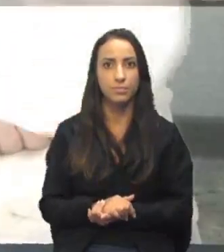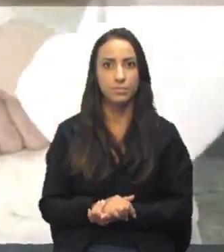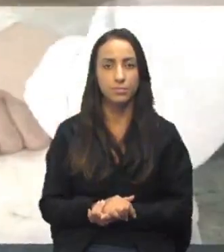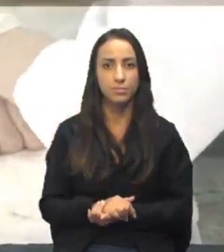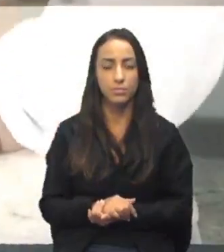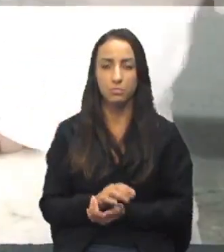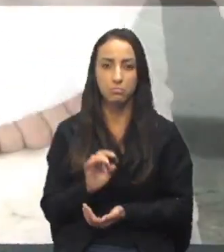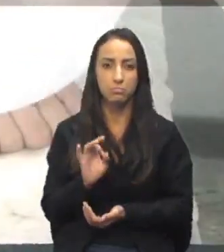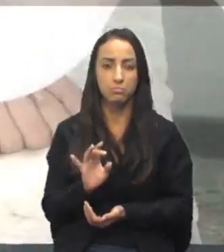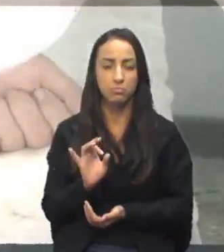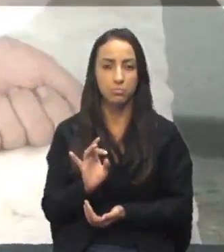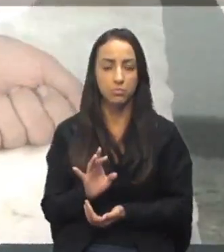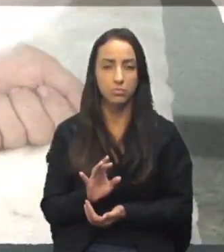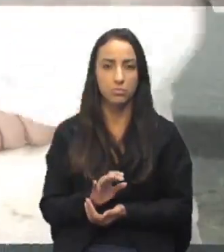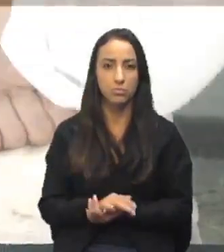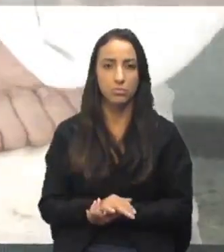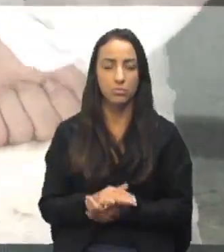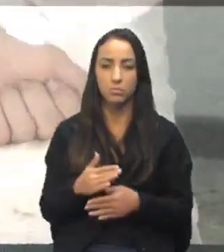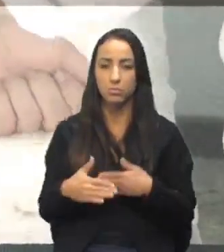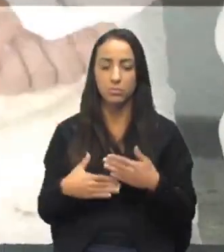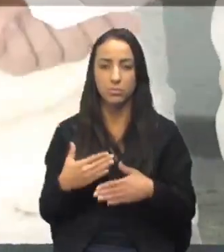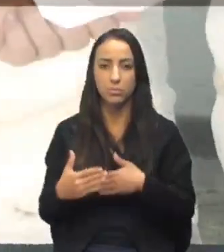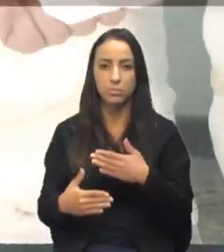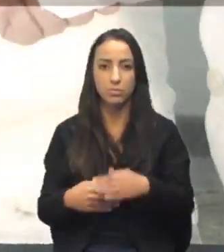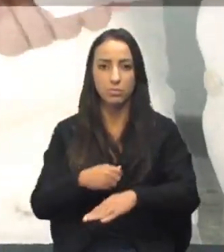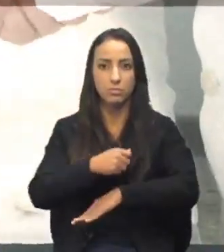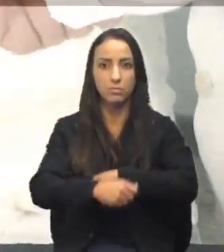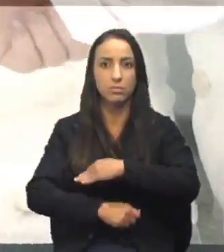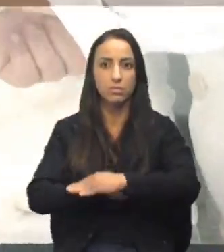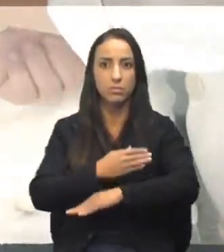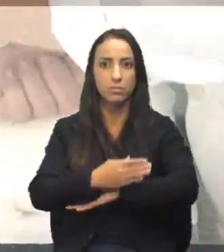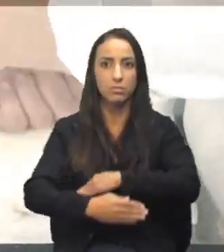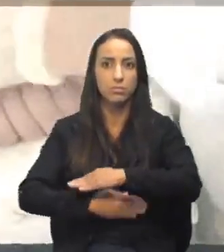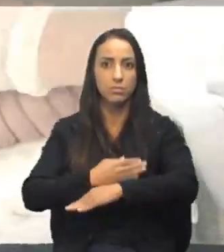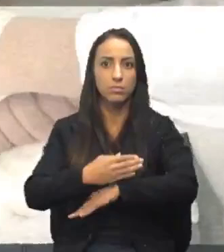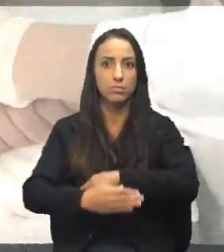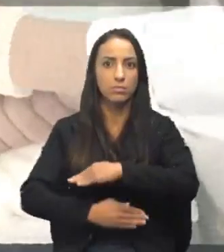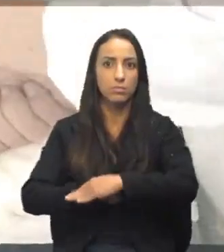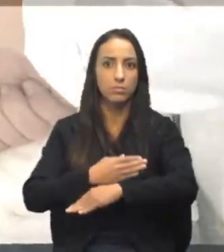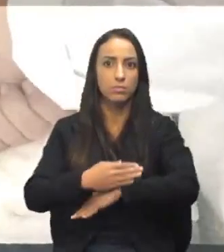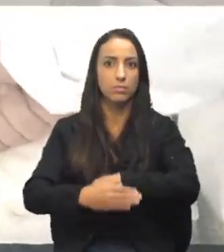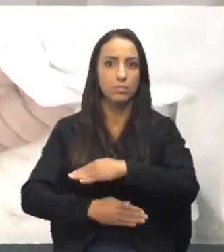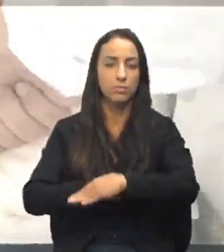apenas fazer o processo, então, do enfaixamento